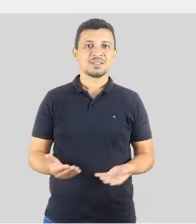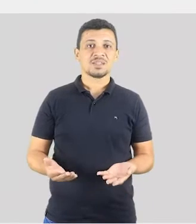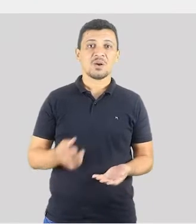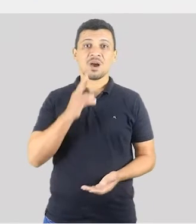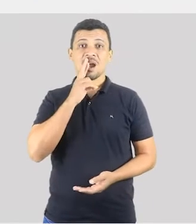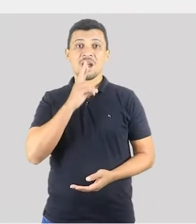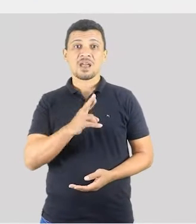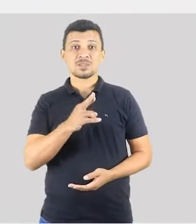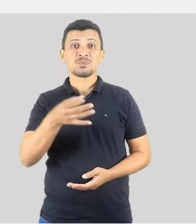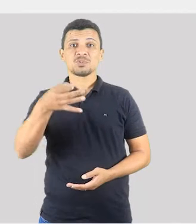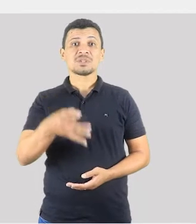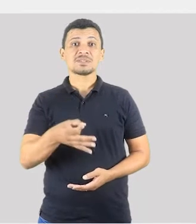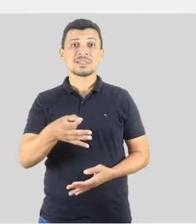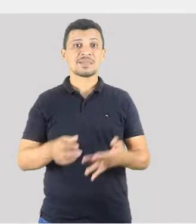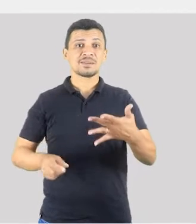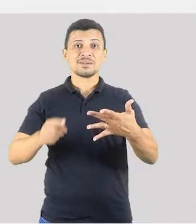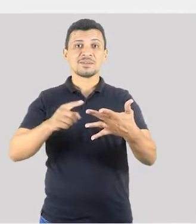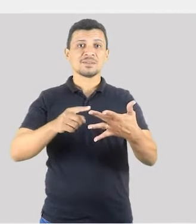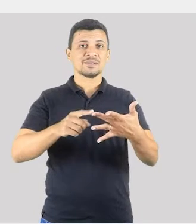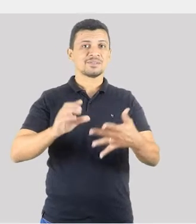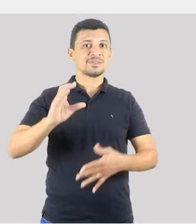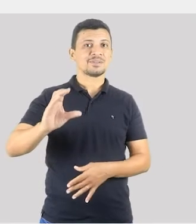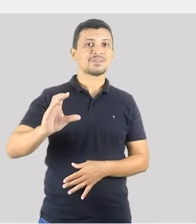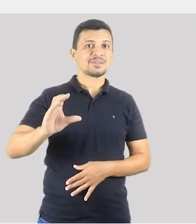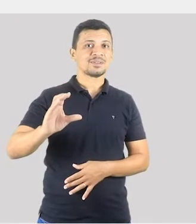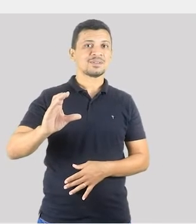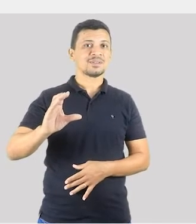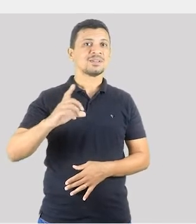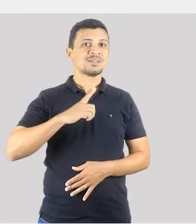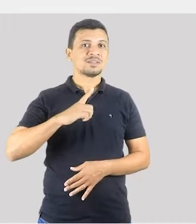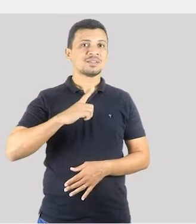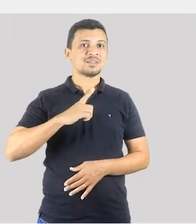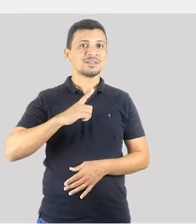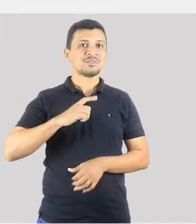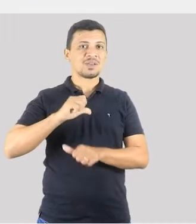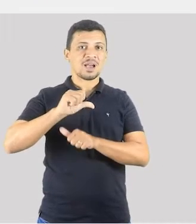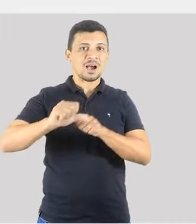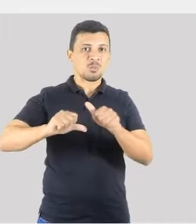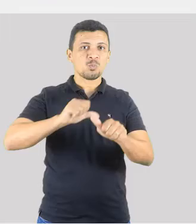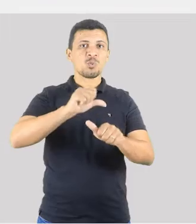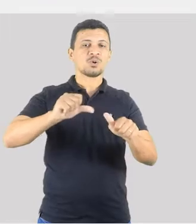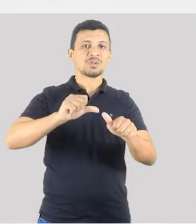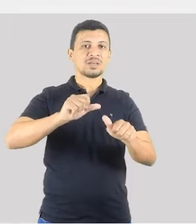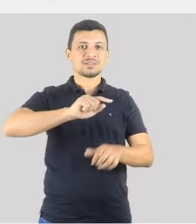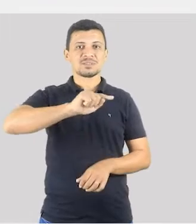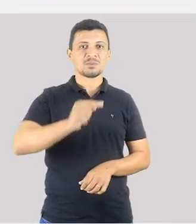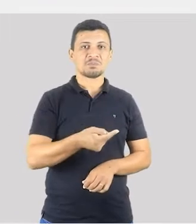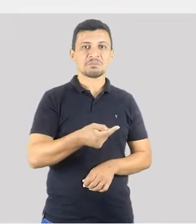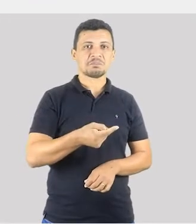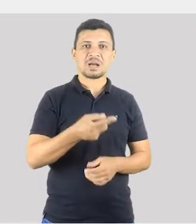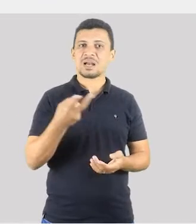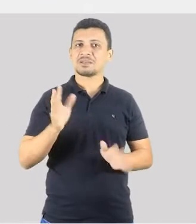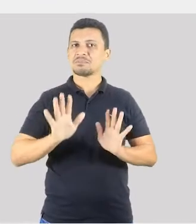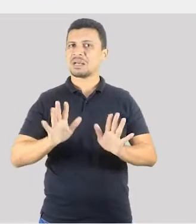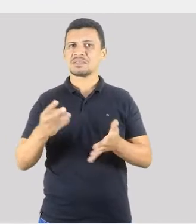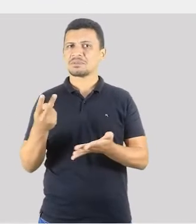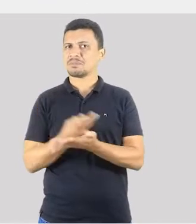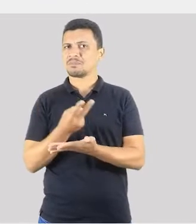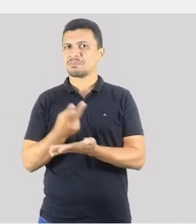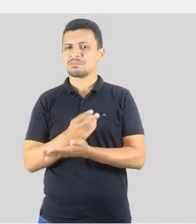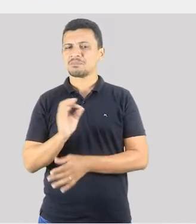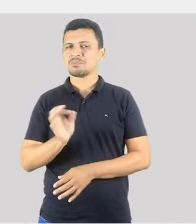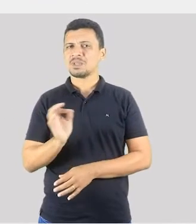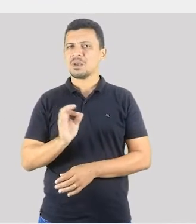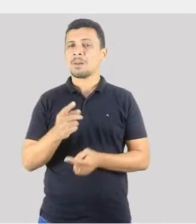opção correta nesse caso é letra C, em que houve uma alteração da pontuação e não houve incorreção, porque nesse caso a